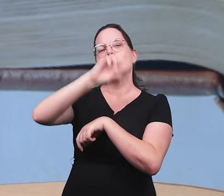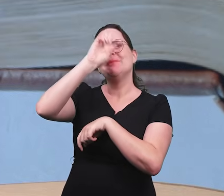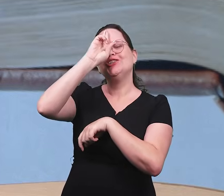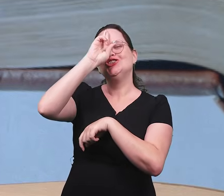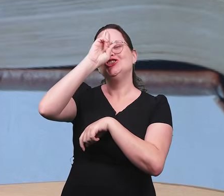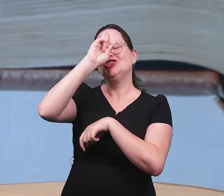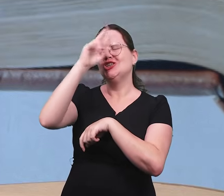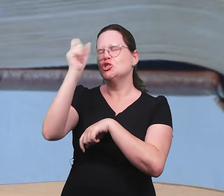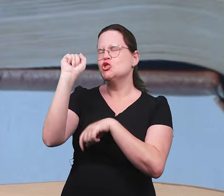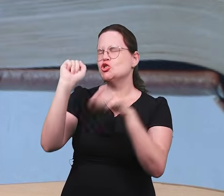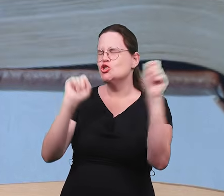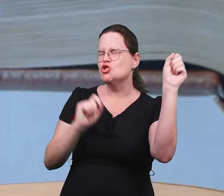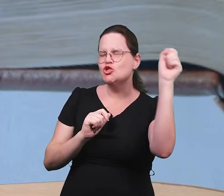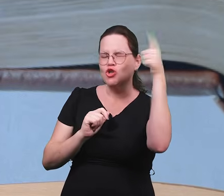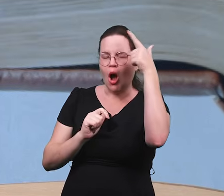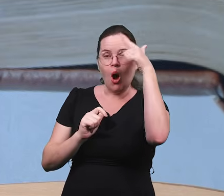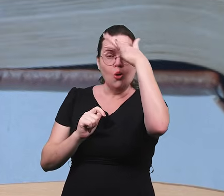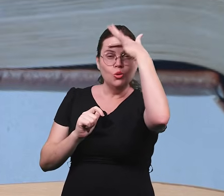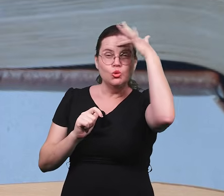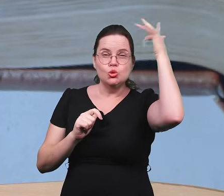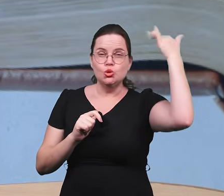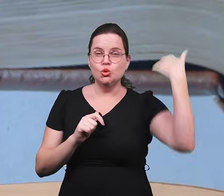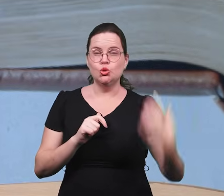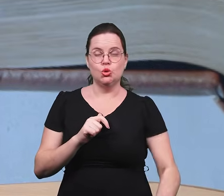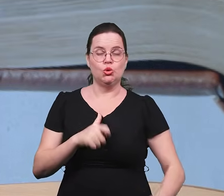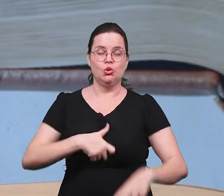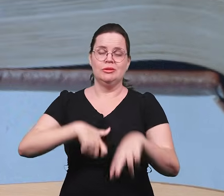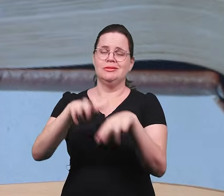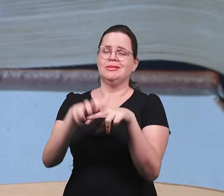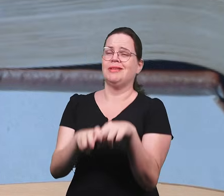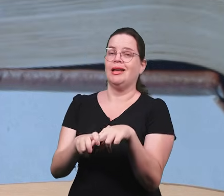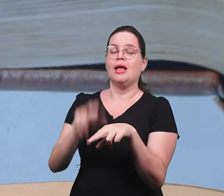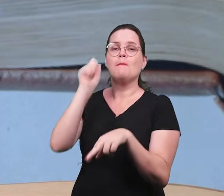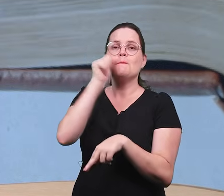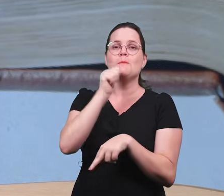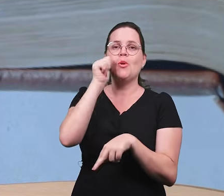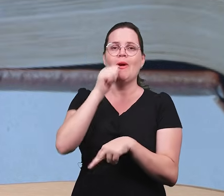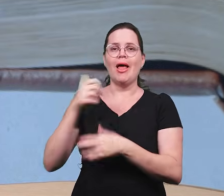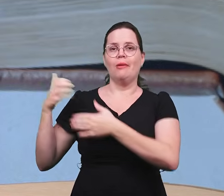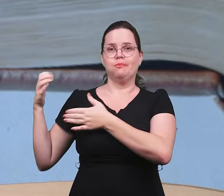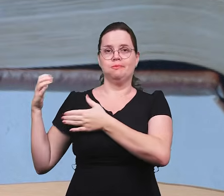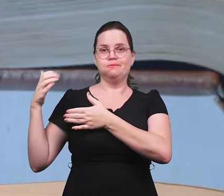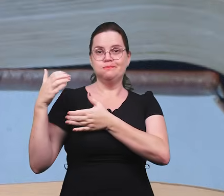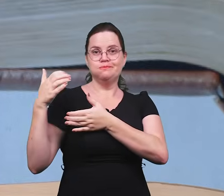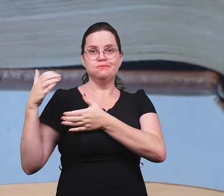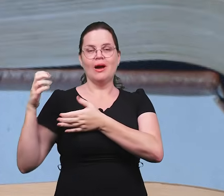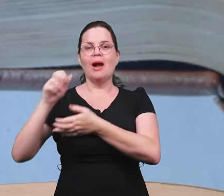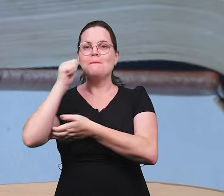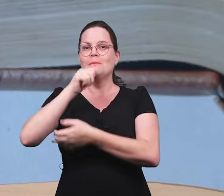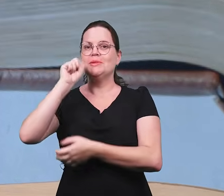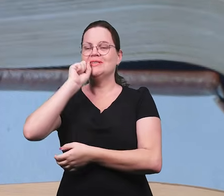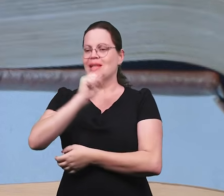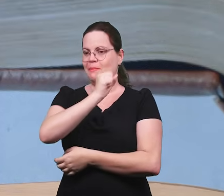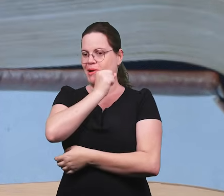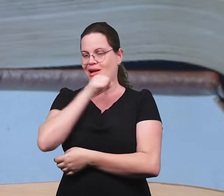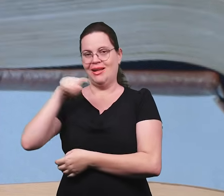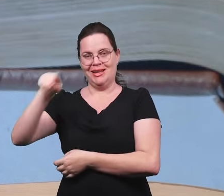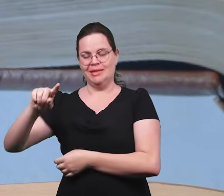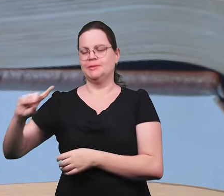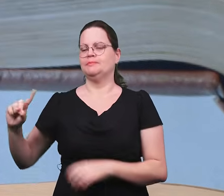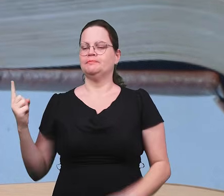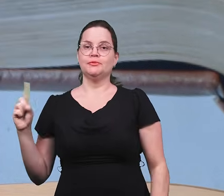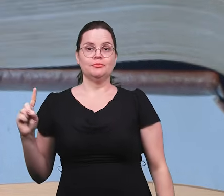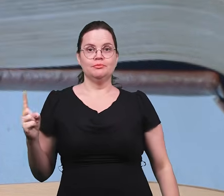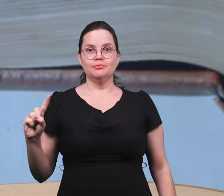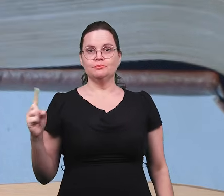por volta do meio-dia, quando uma mulher da cidade de Samaria, em que nós chamamos da mulher